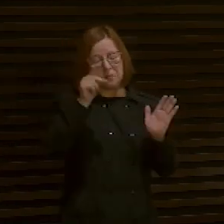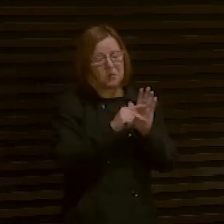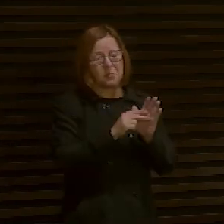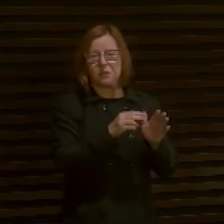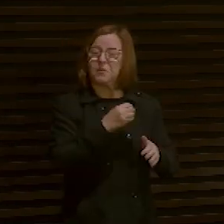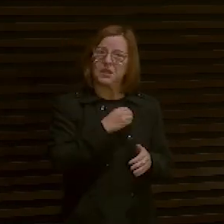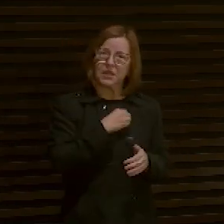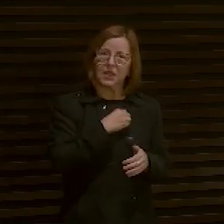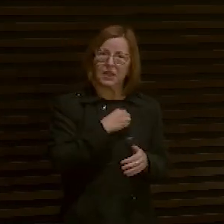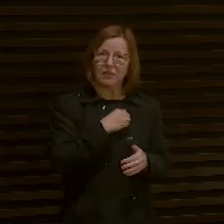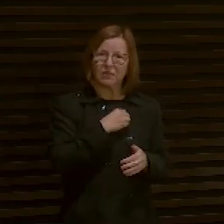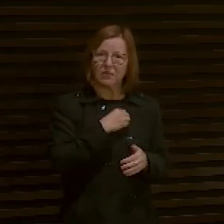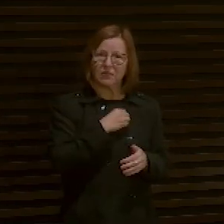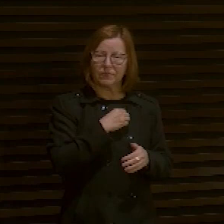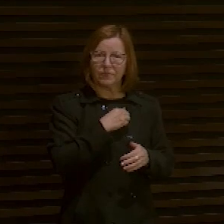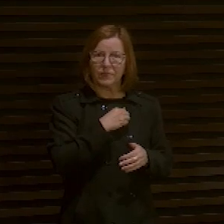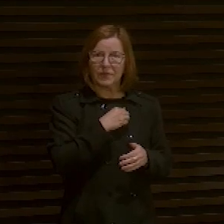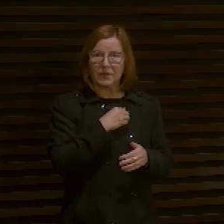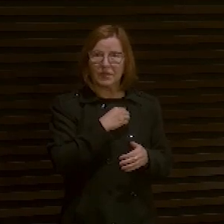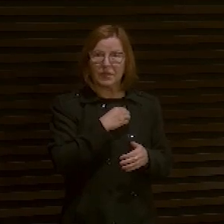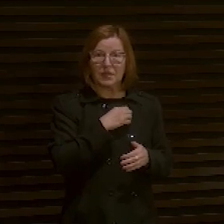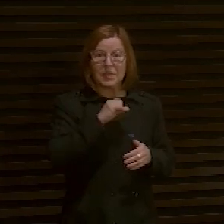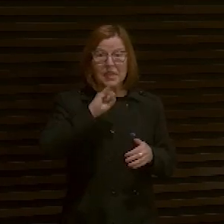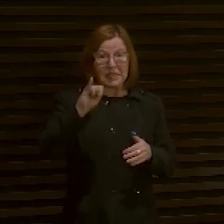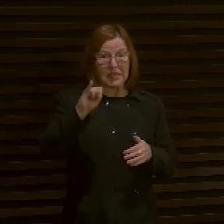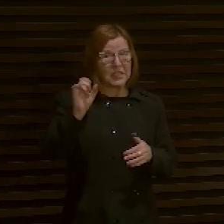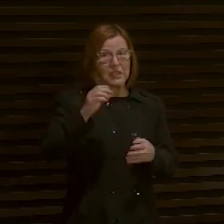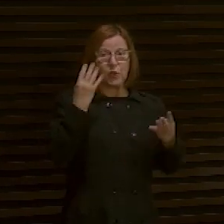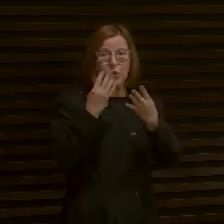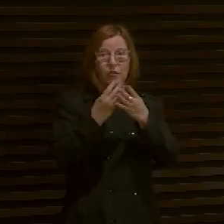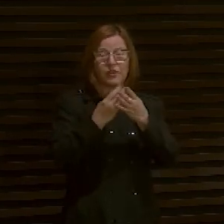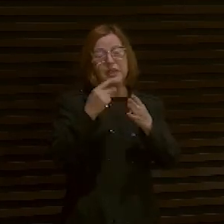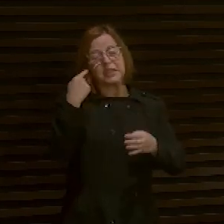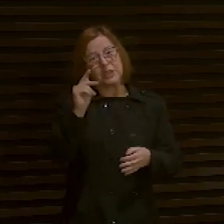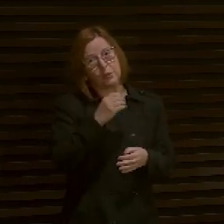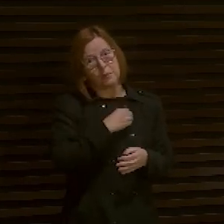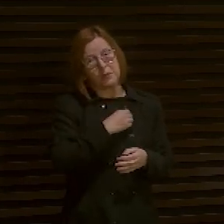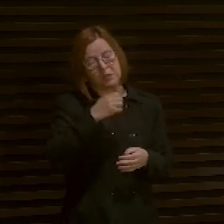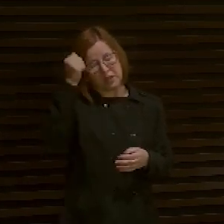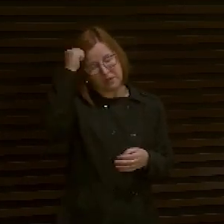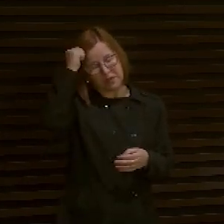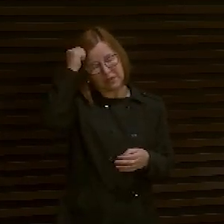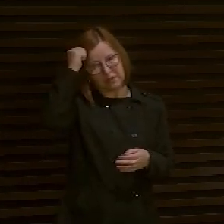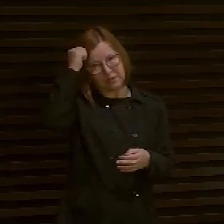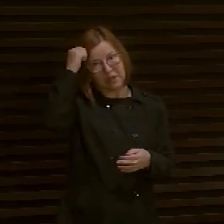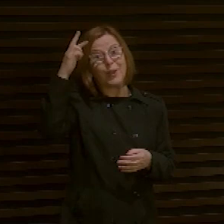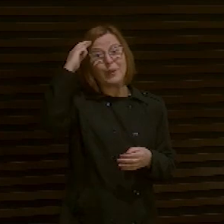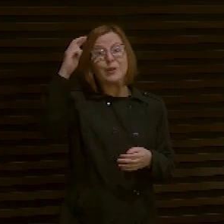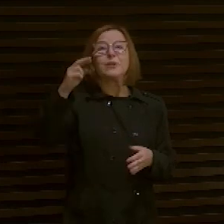a Ele em lamento, em contrição pelos seus pecados. O Senhor prometeu